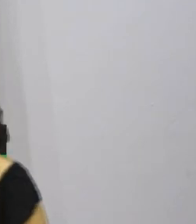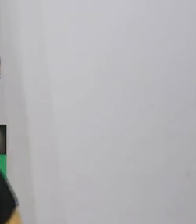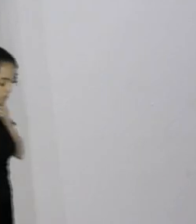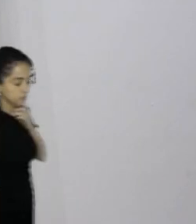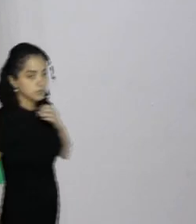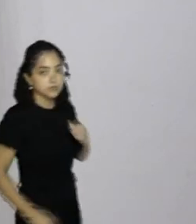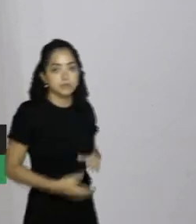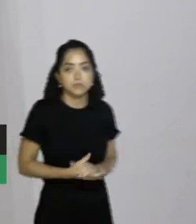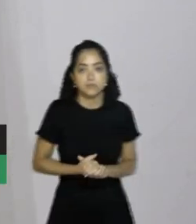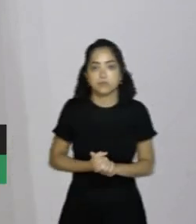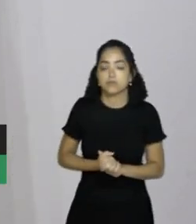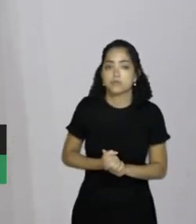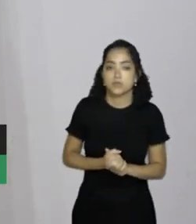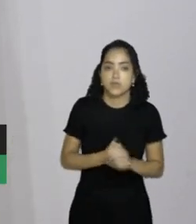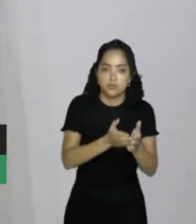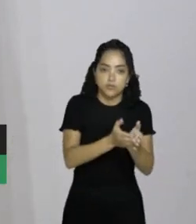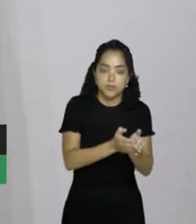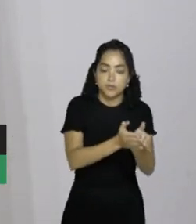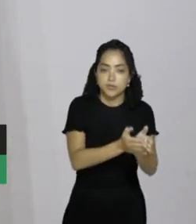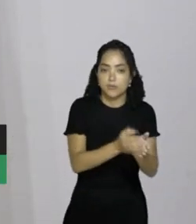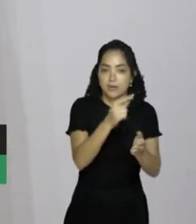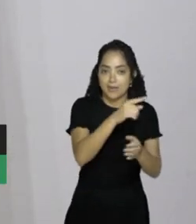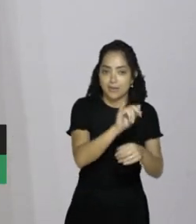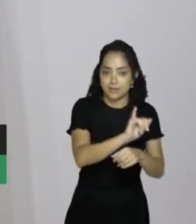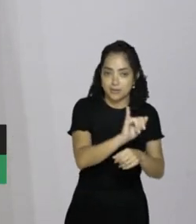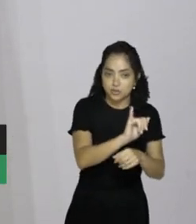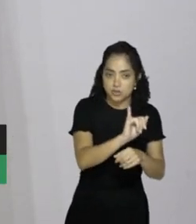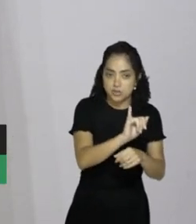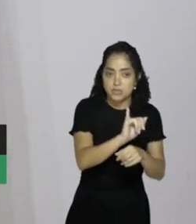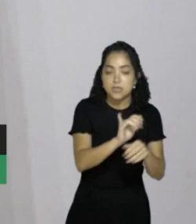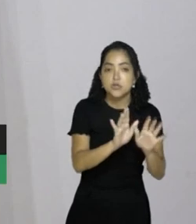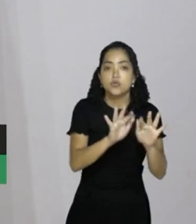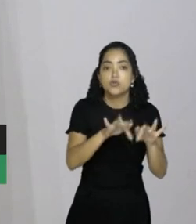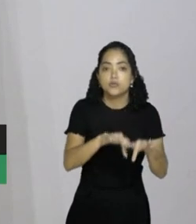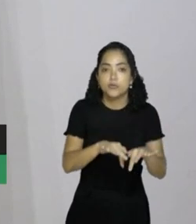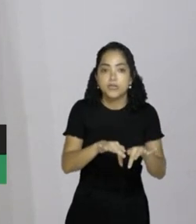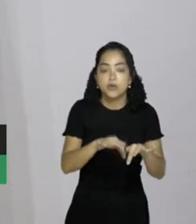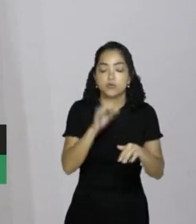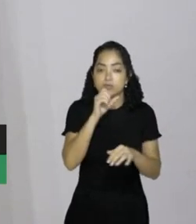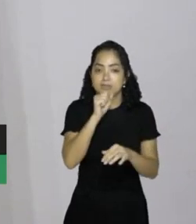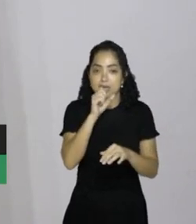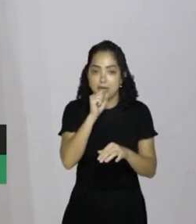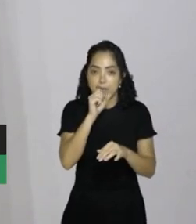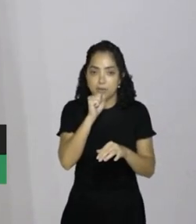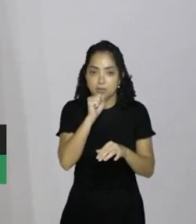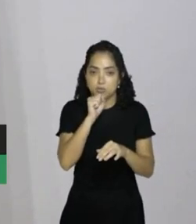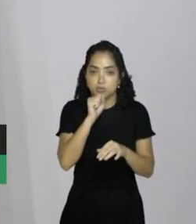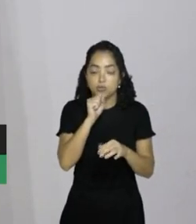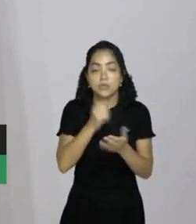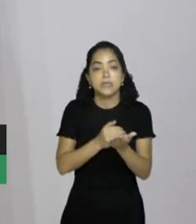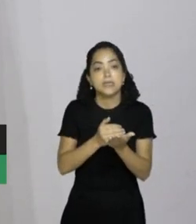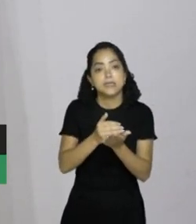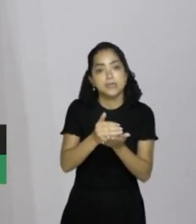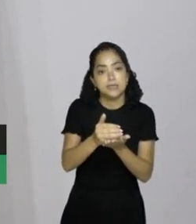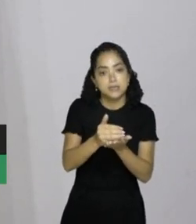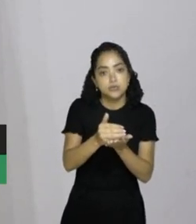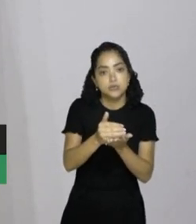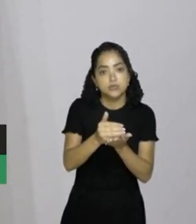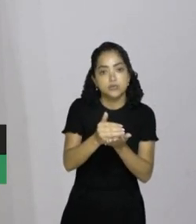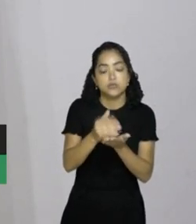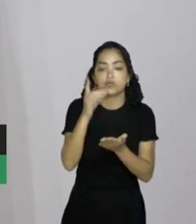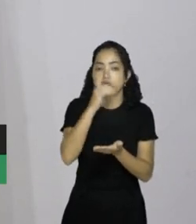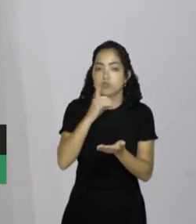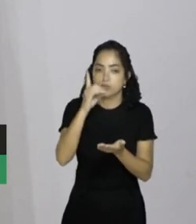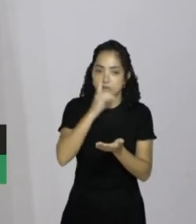a porta em Itajaí no final do sábado início do